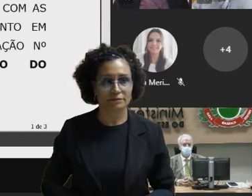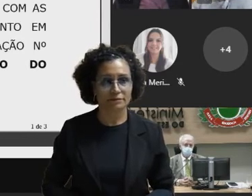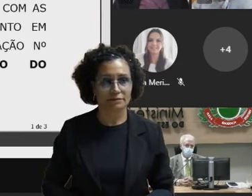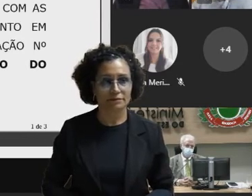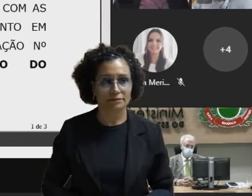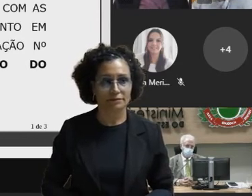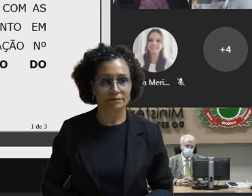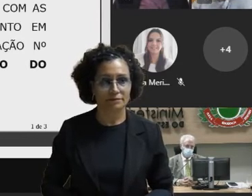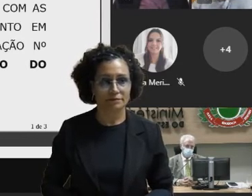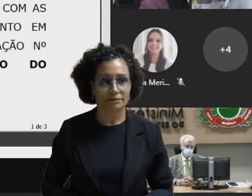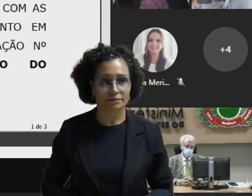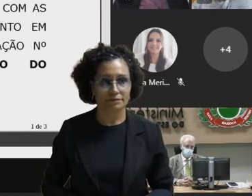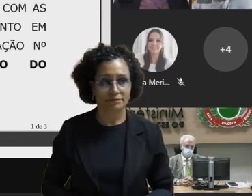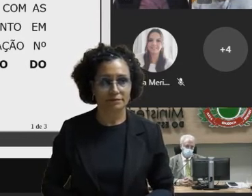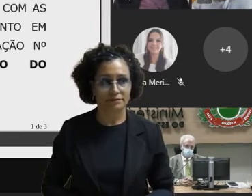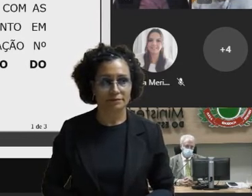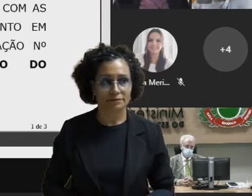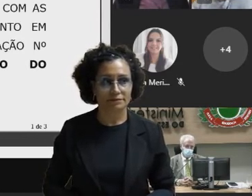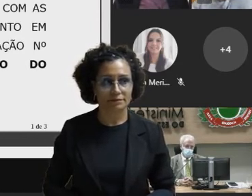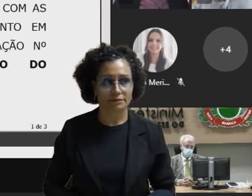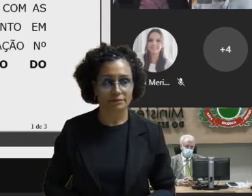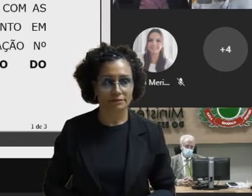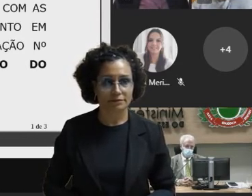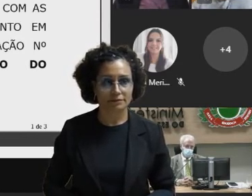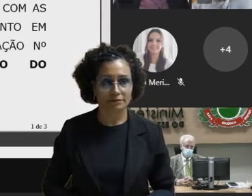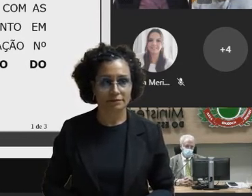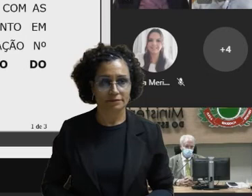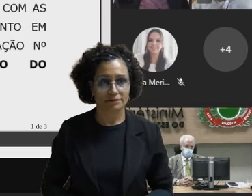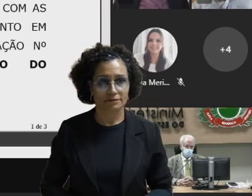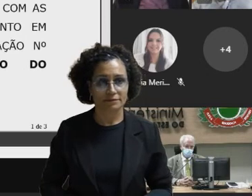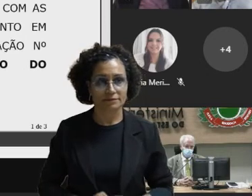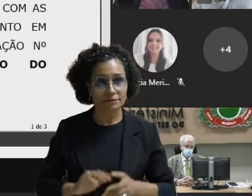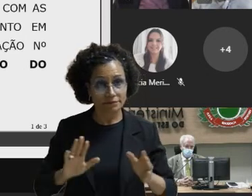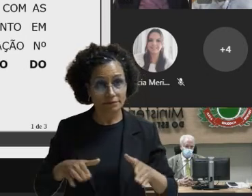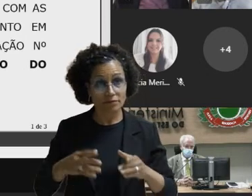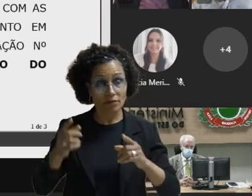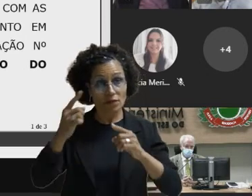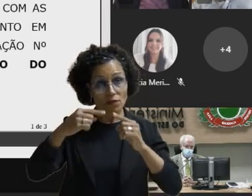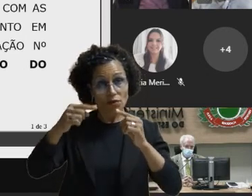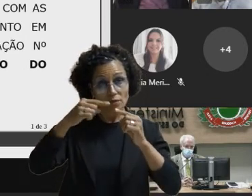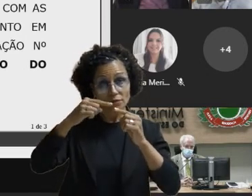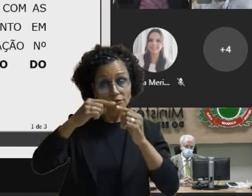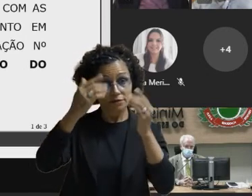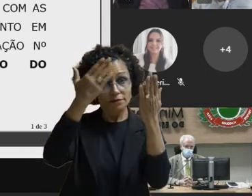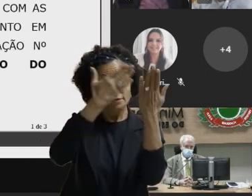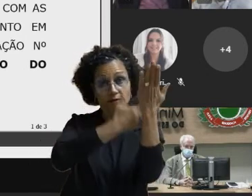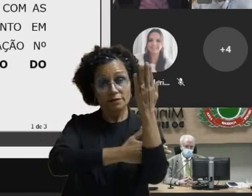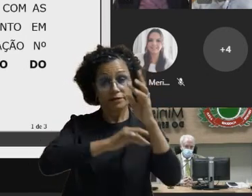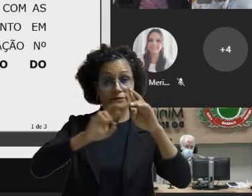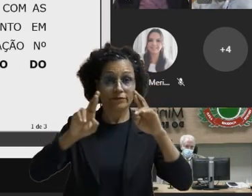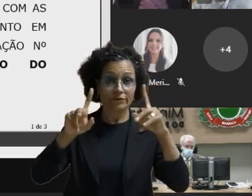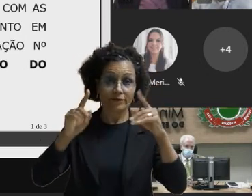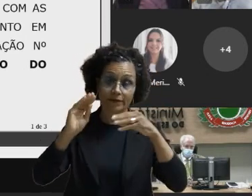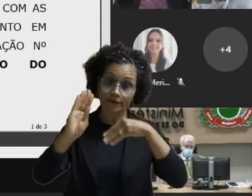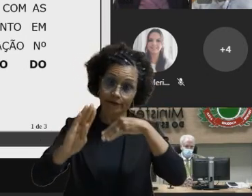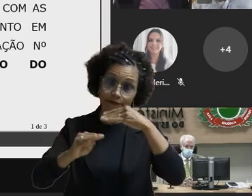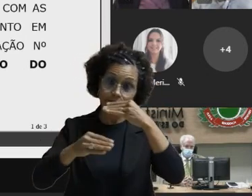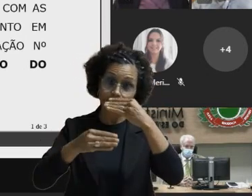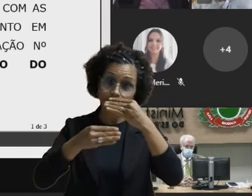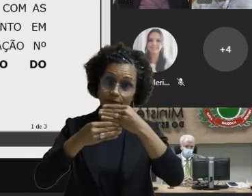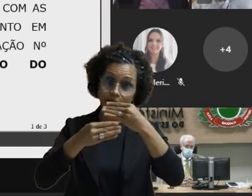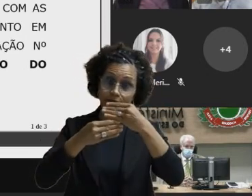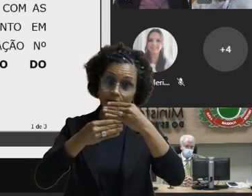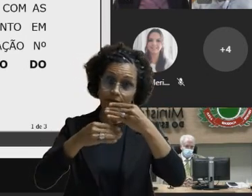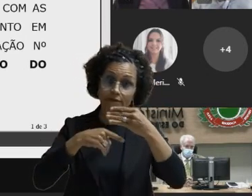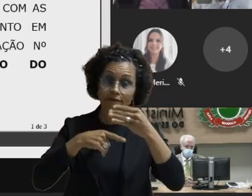do arquivamento é um pouco diferente do objeto que constava na portaria. Então,